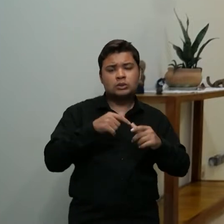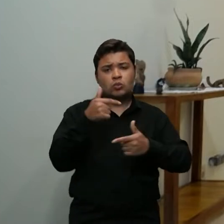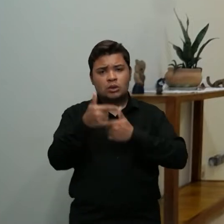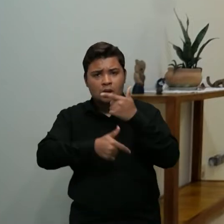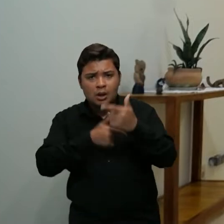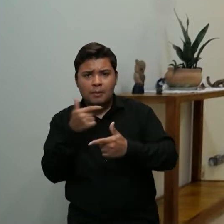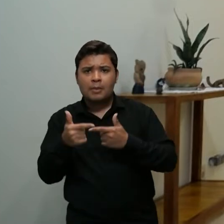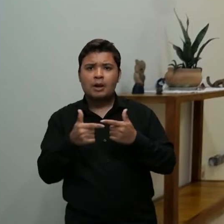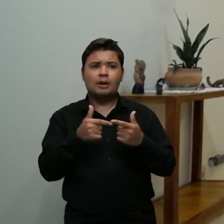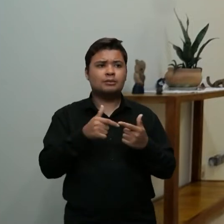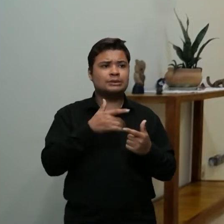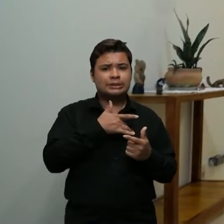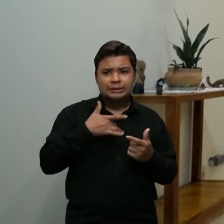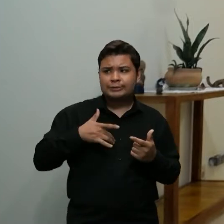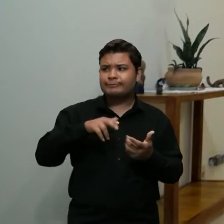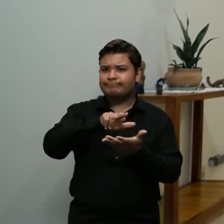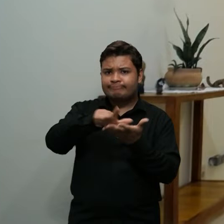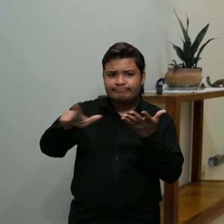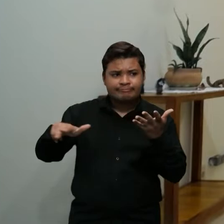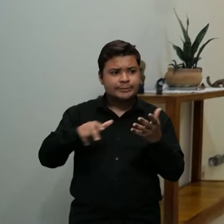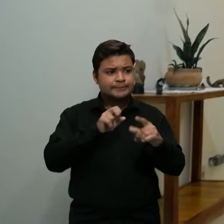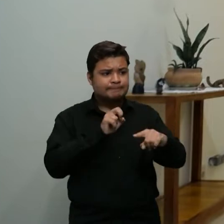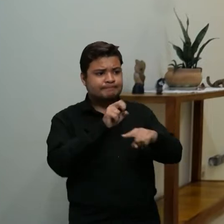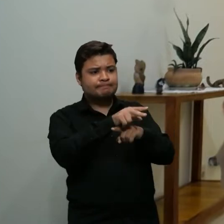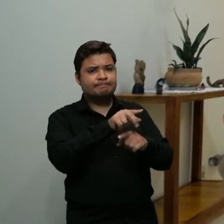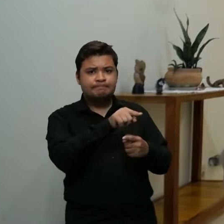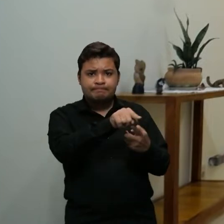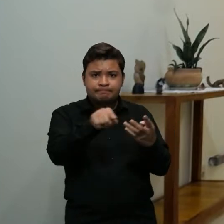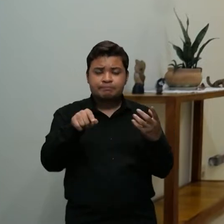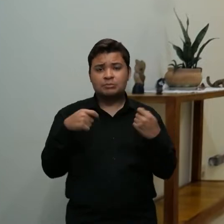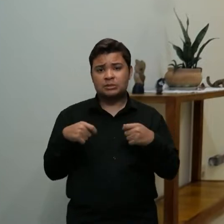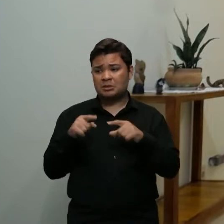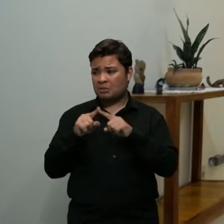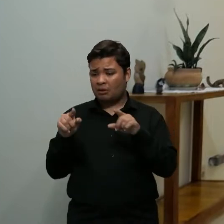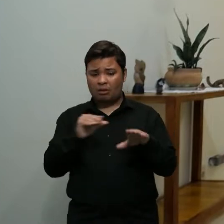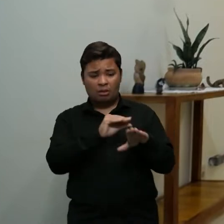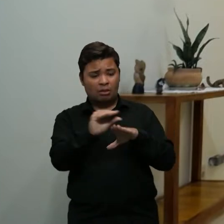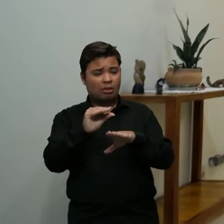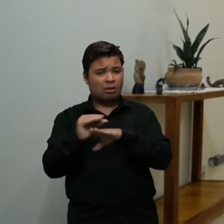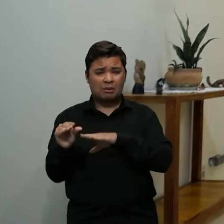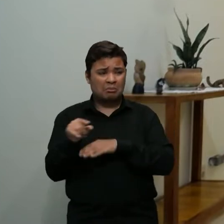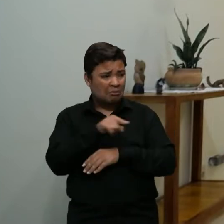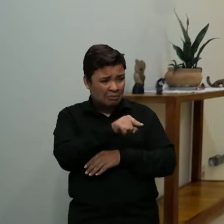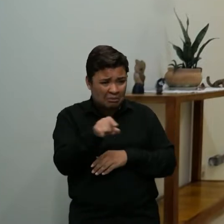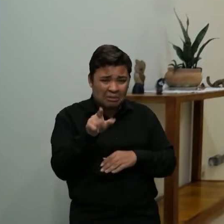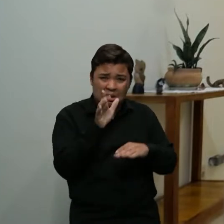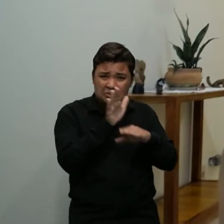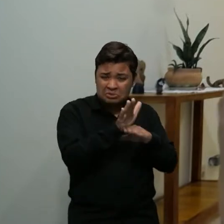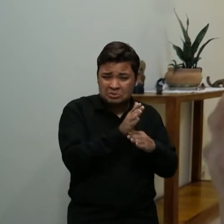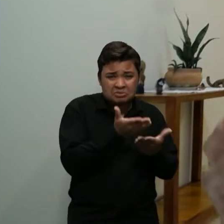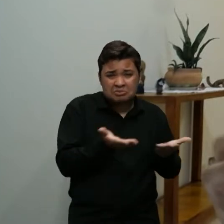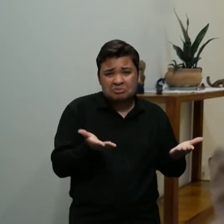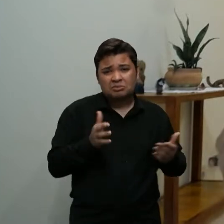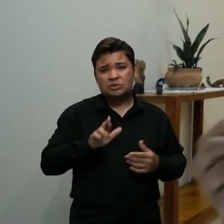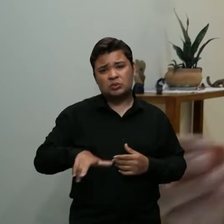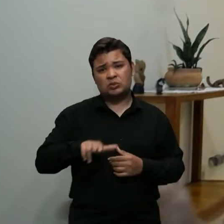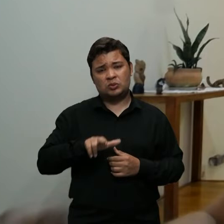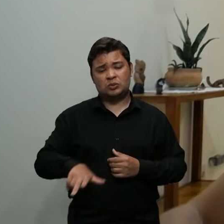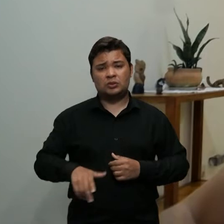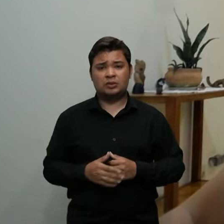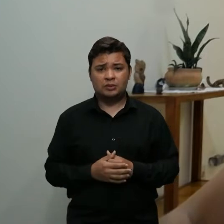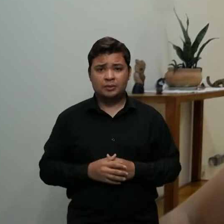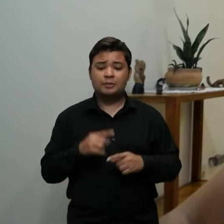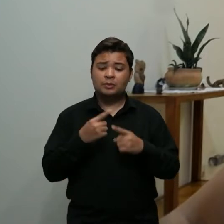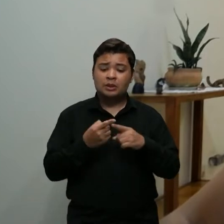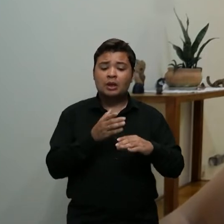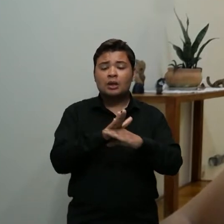saúde, ou seja, eles não vão contribuir para que a gente avance para proporcionar para a população, de um modo mais amplo,